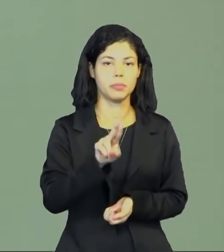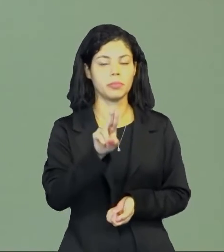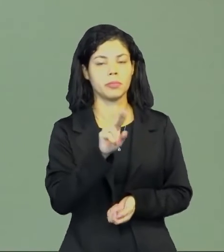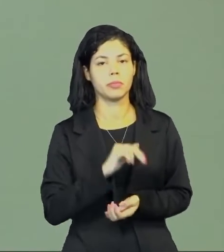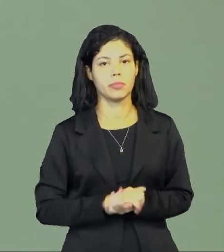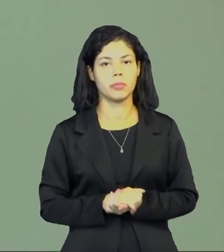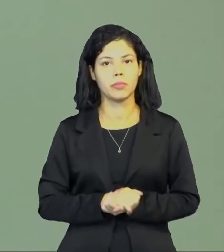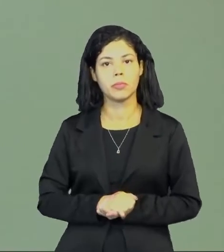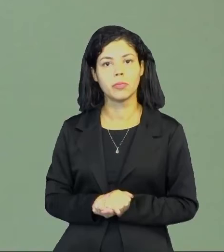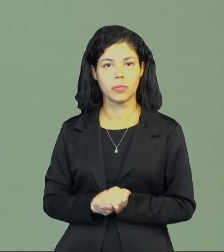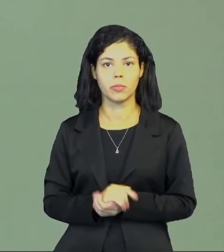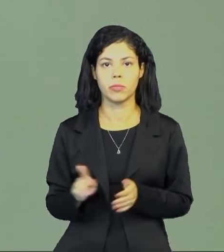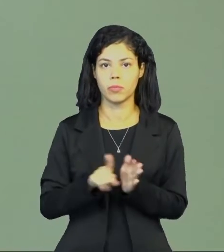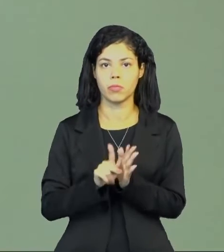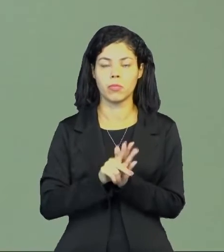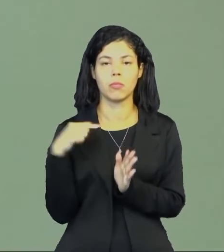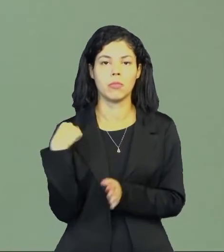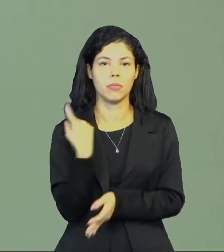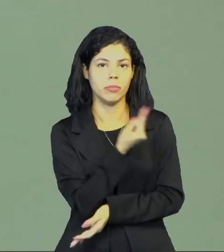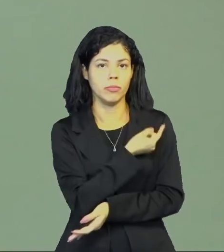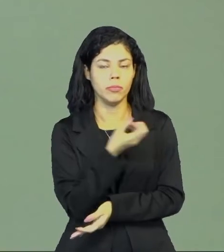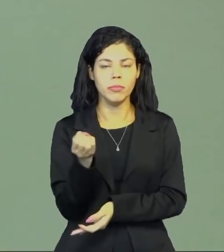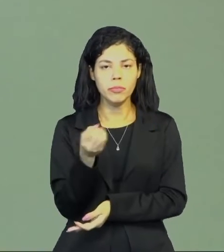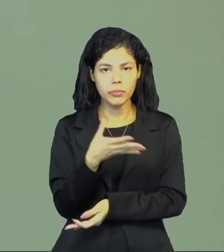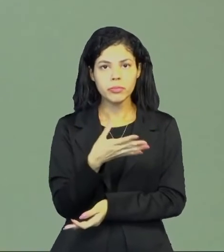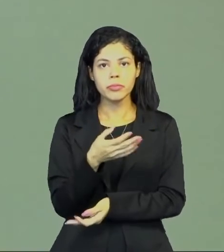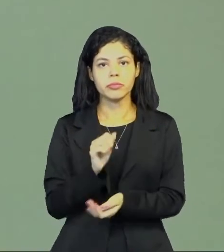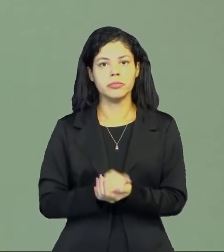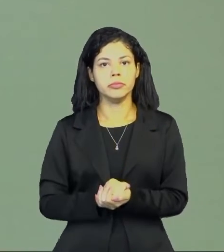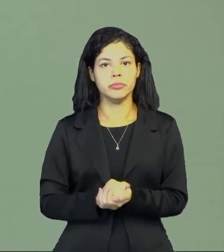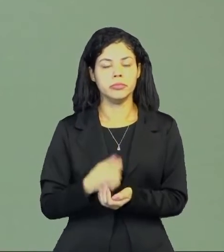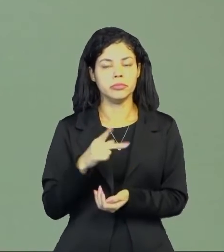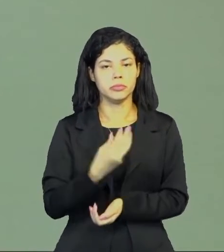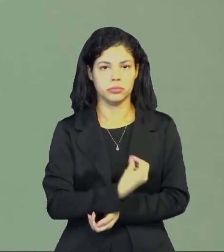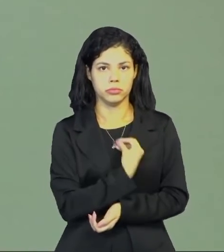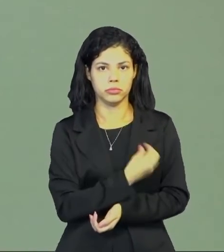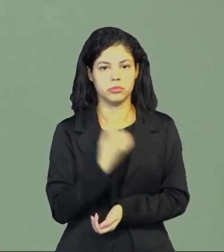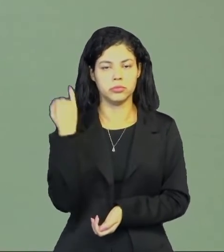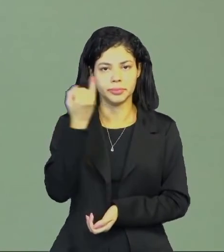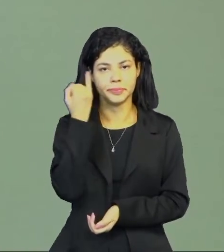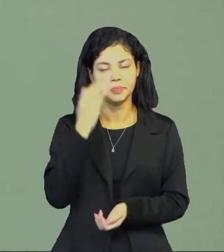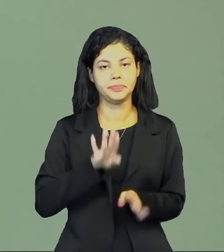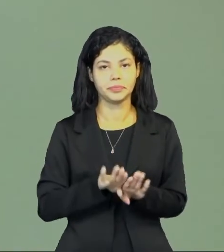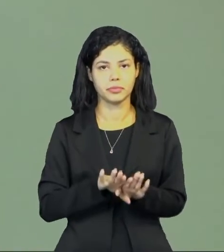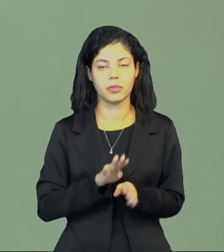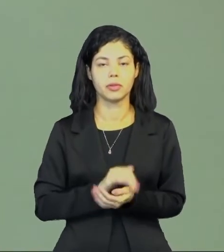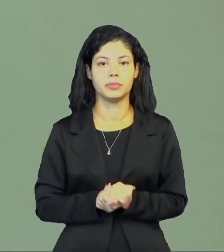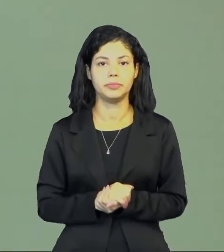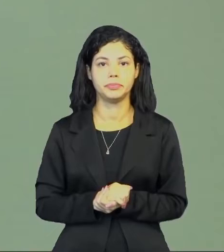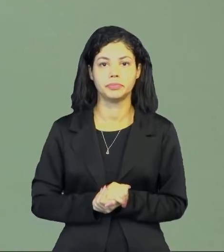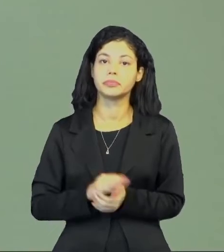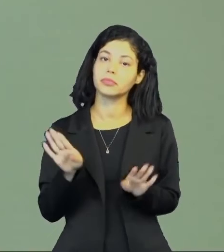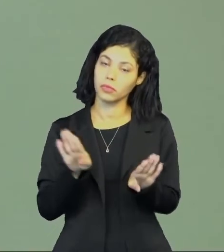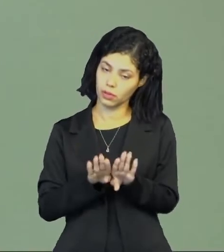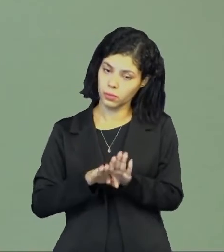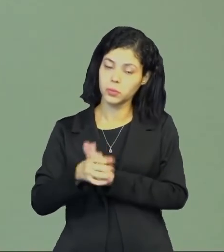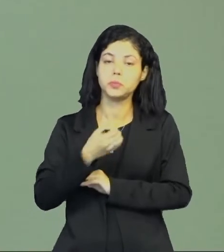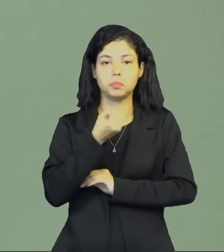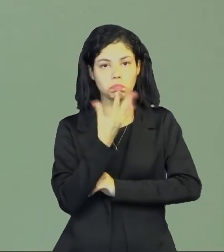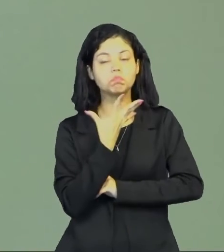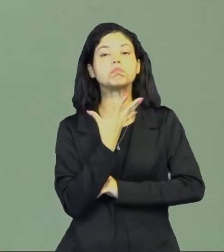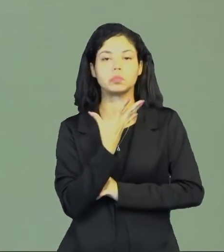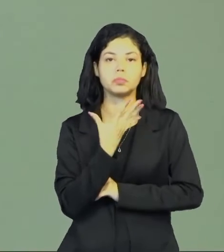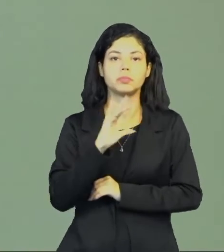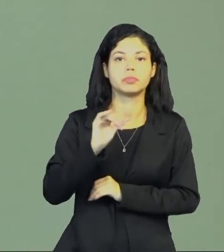poder aplicar nessa nova etapa, né, da sua carreira. Então é muito importante para isso aí também. Enriquecer o currículo, né?